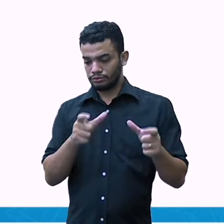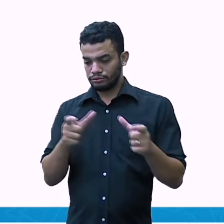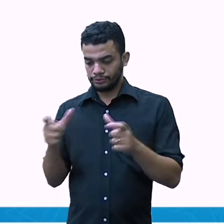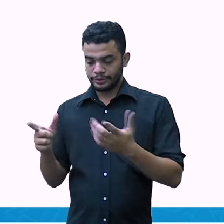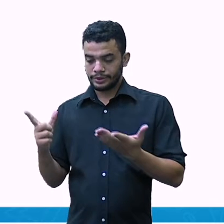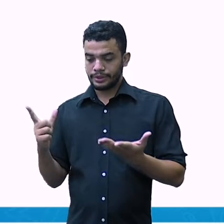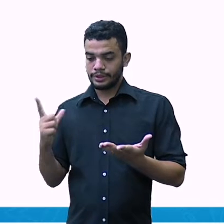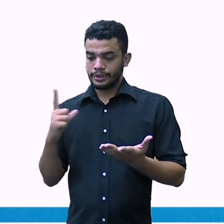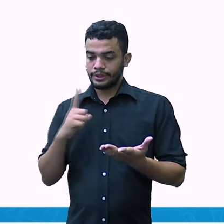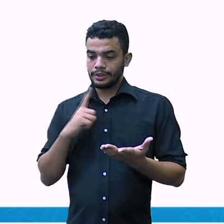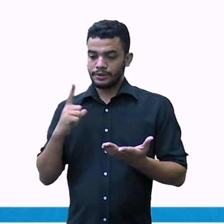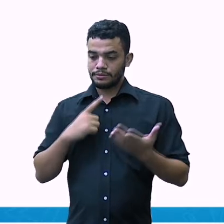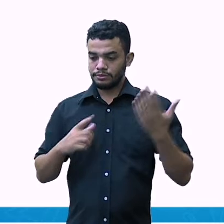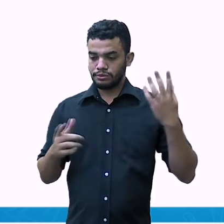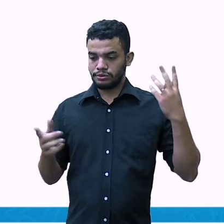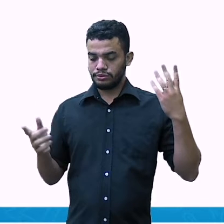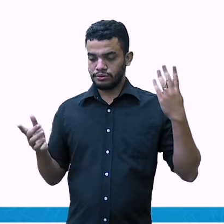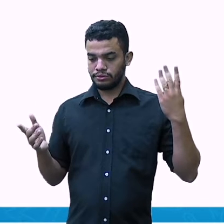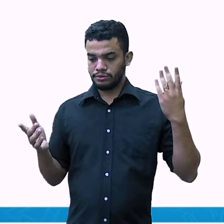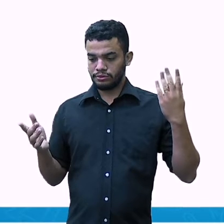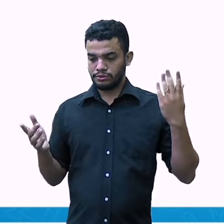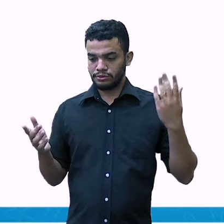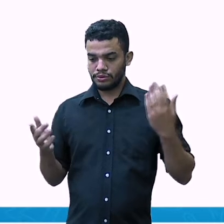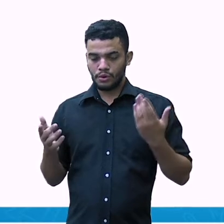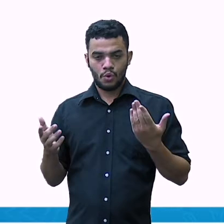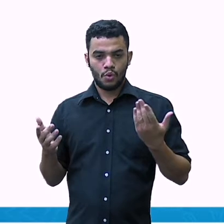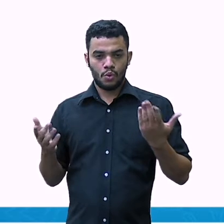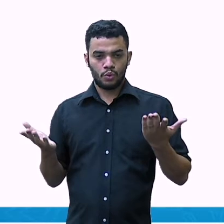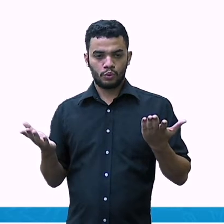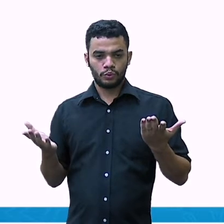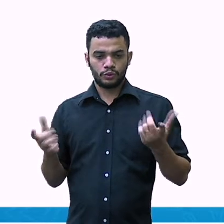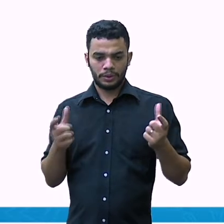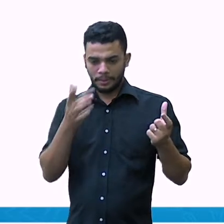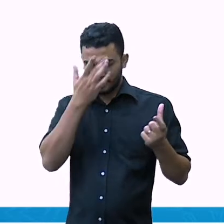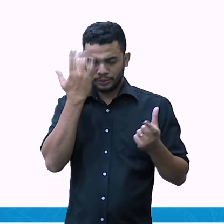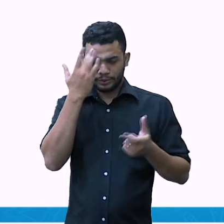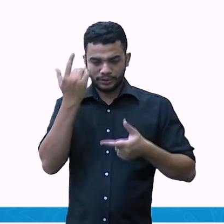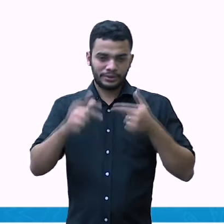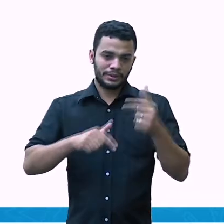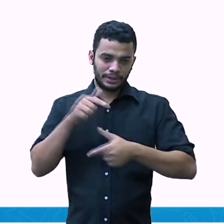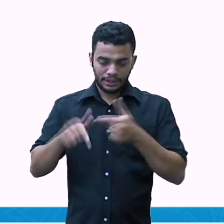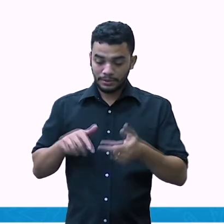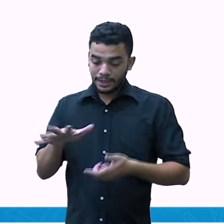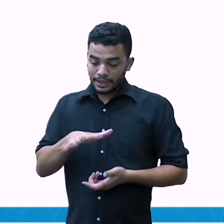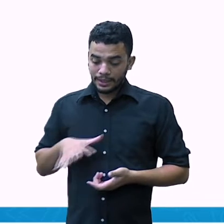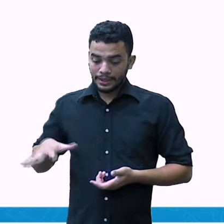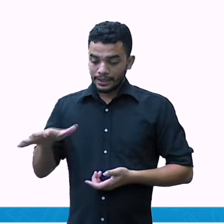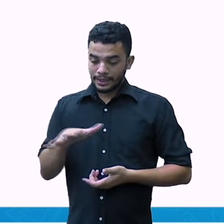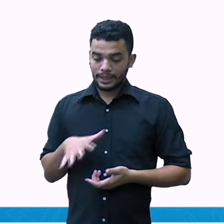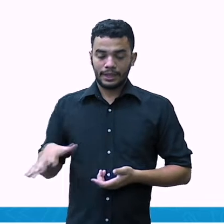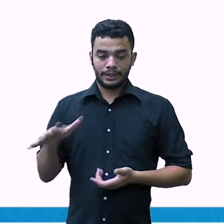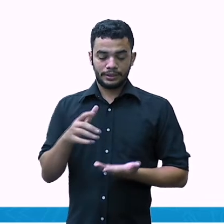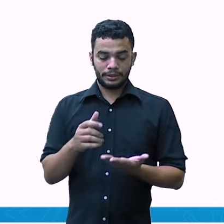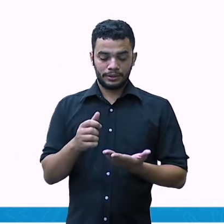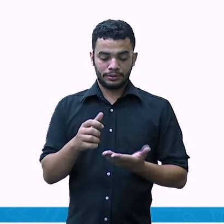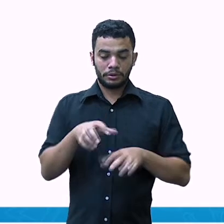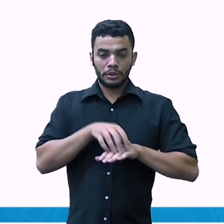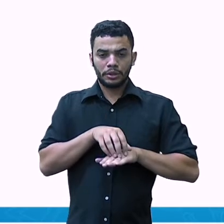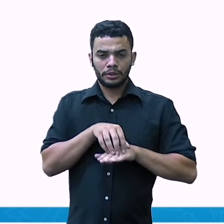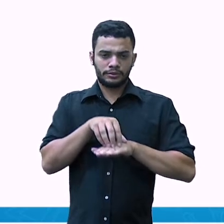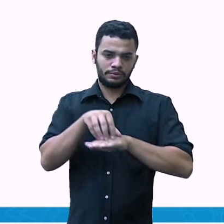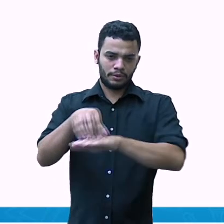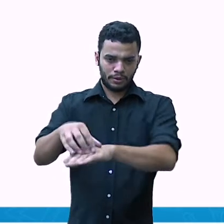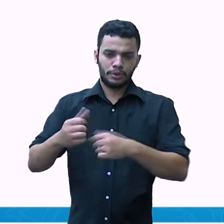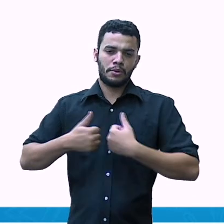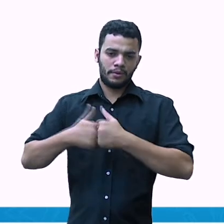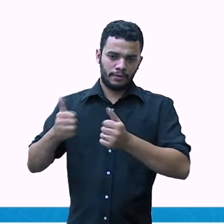seu centro uma igreja ou um coreto. Quem já observou isso em algumas cidades, principalmente cidades menores? Ali